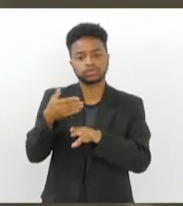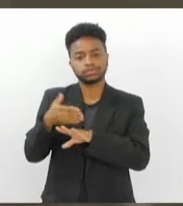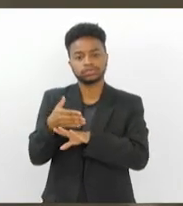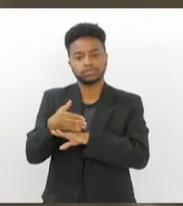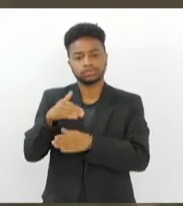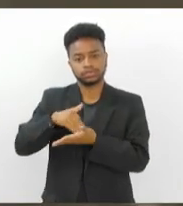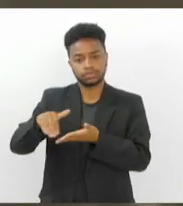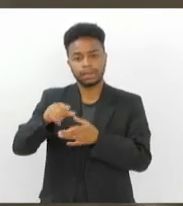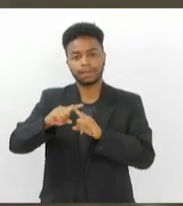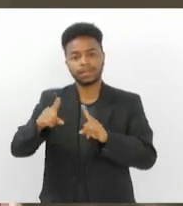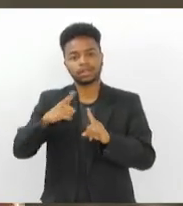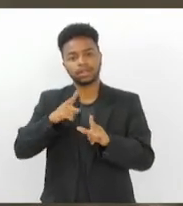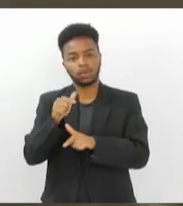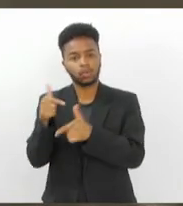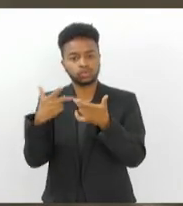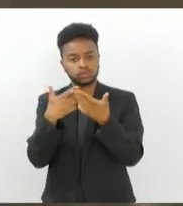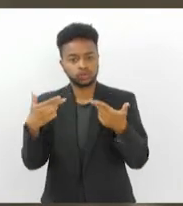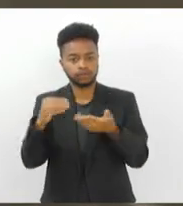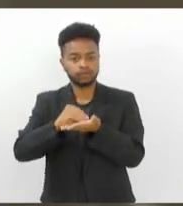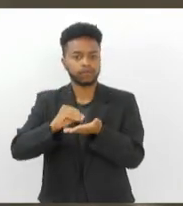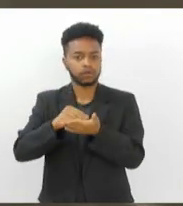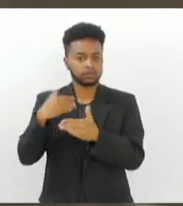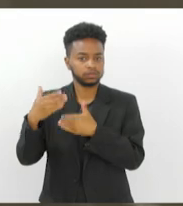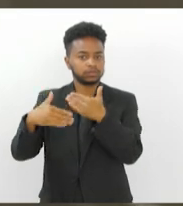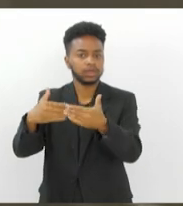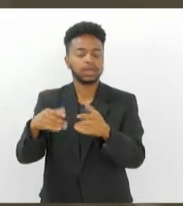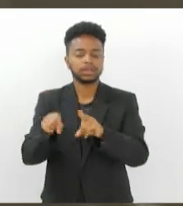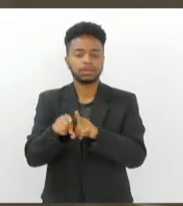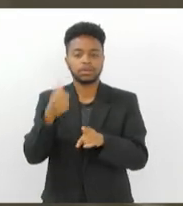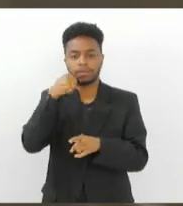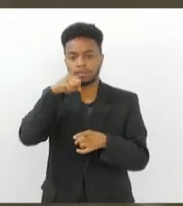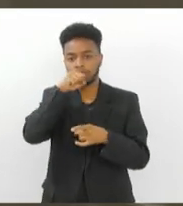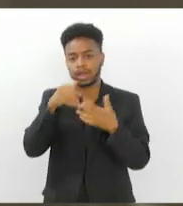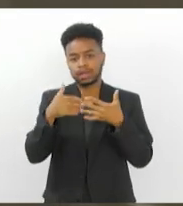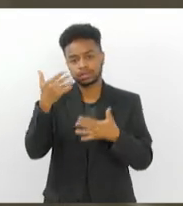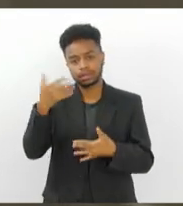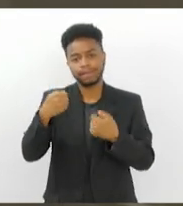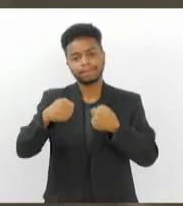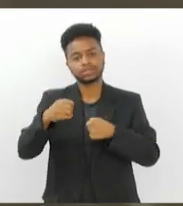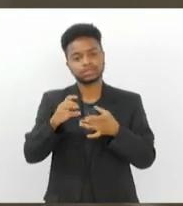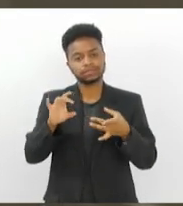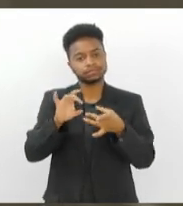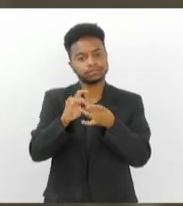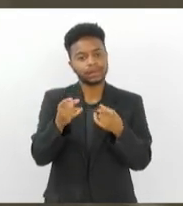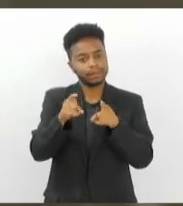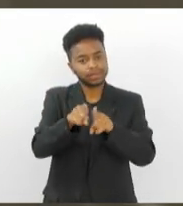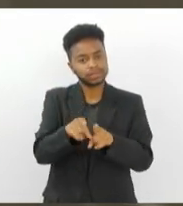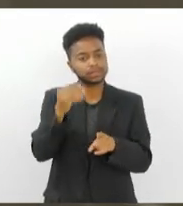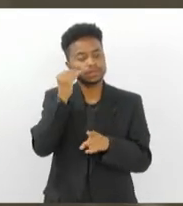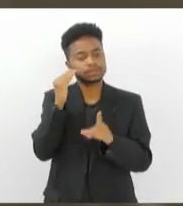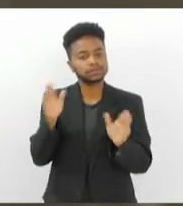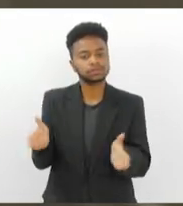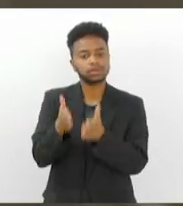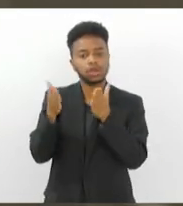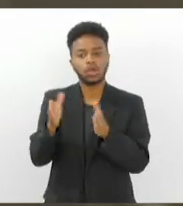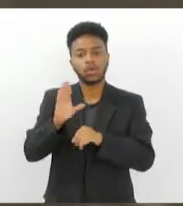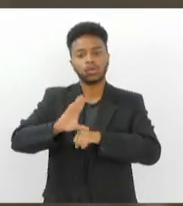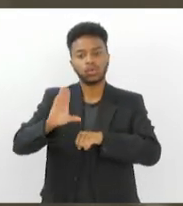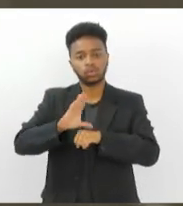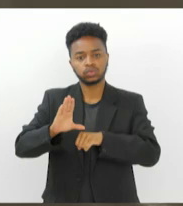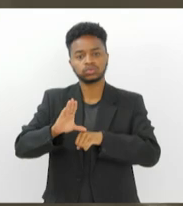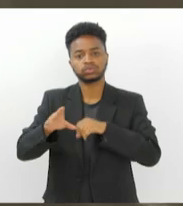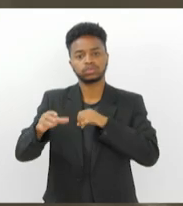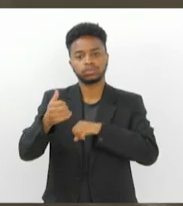gente quer desenvolver e as mães atípicas a gente precisa fazer parcerias para que a gente possa promover cursos de capacitação